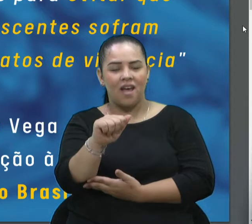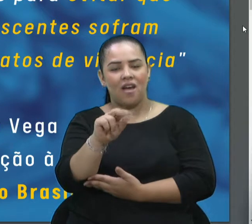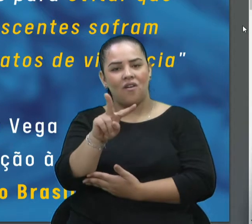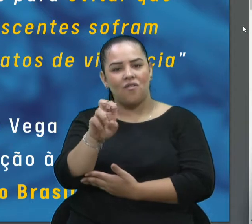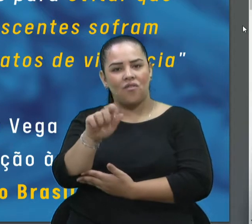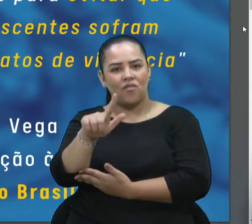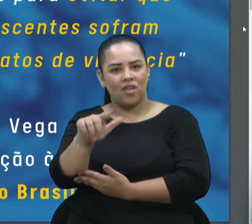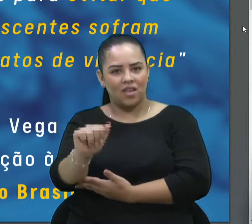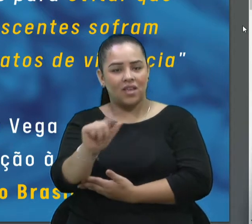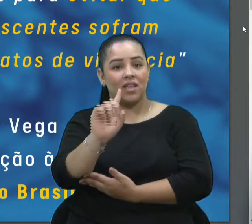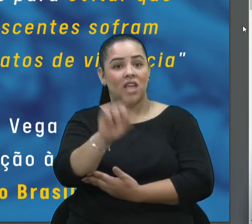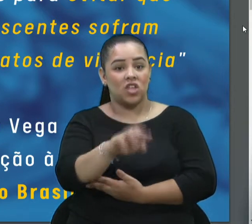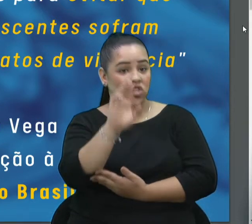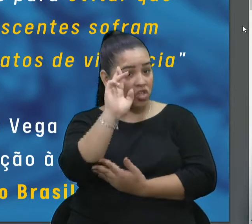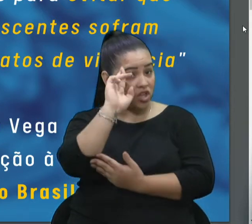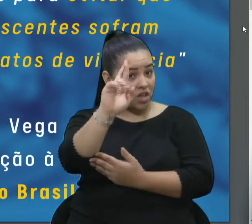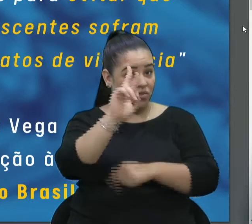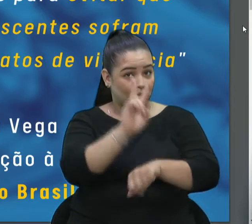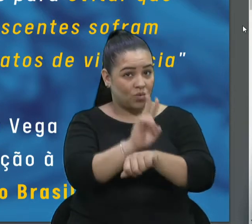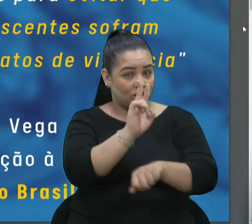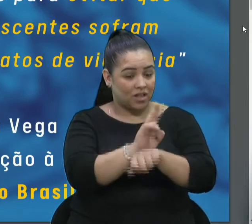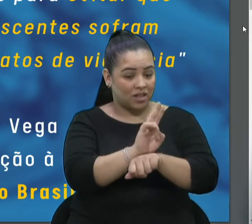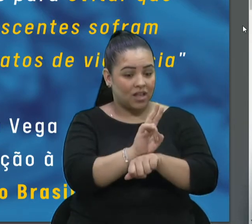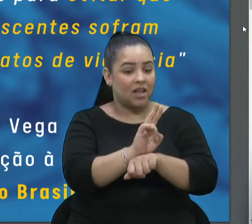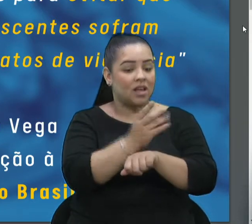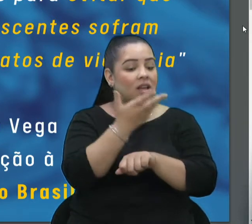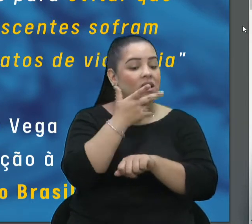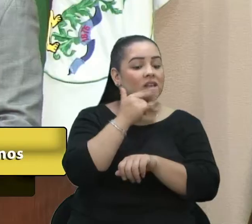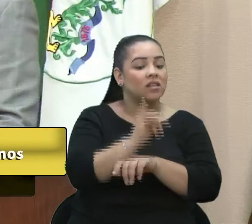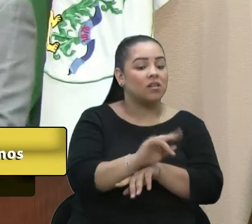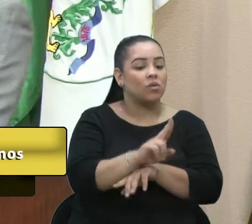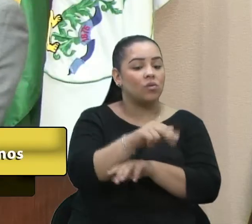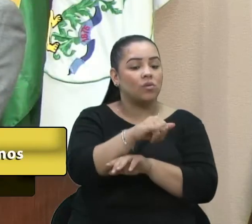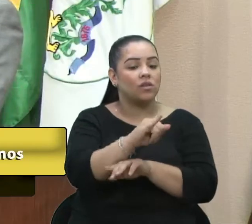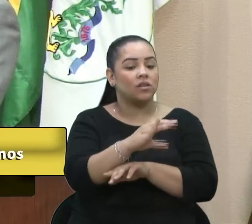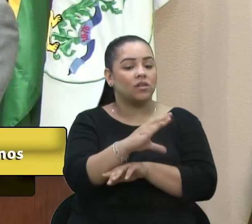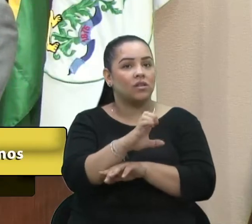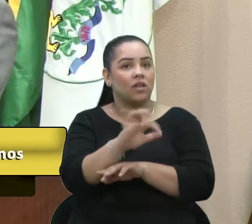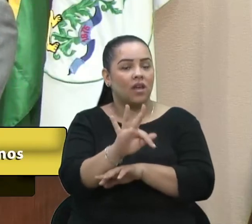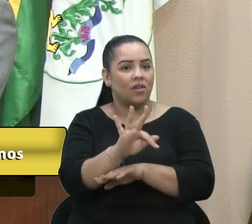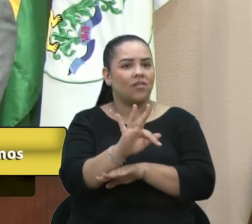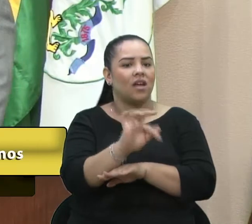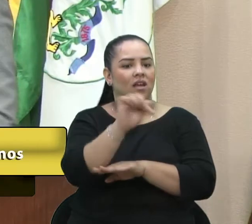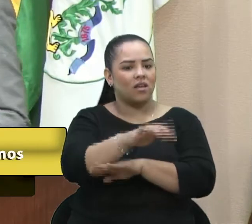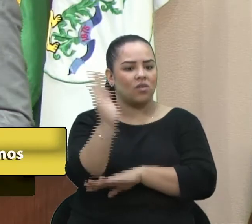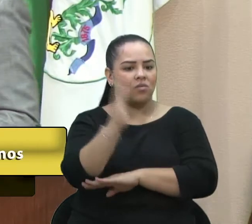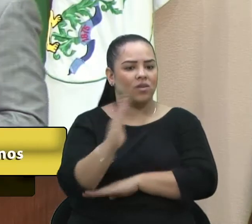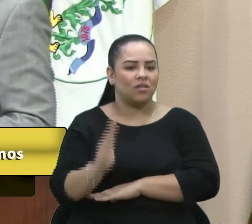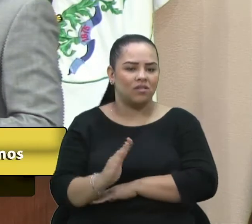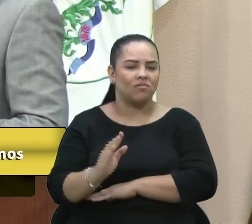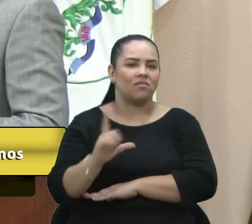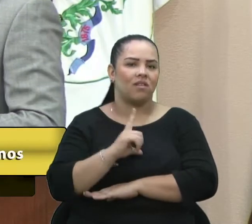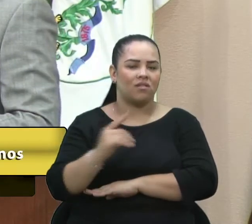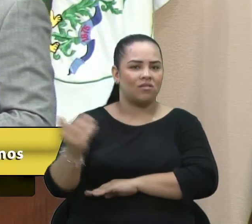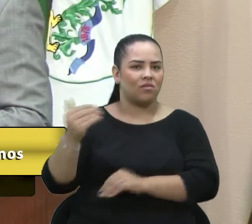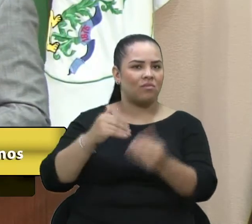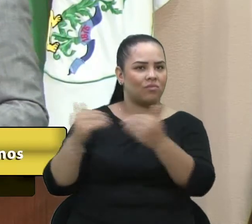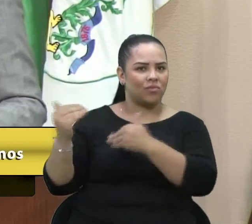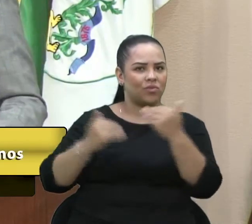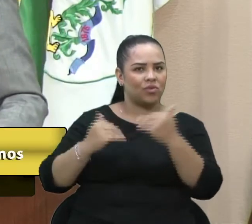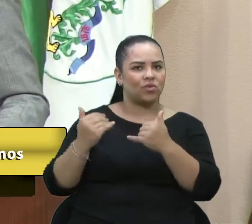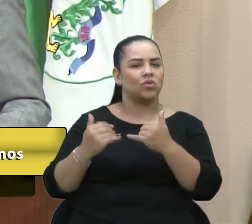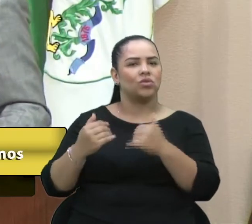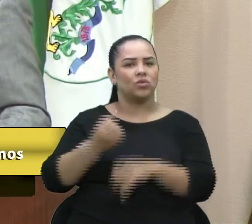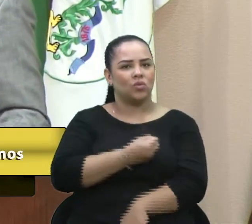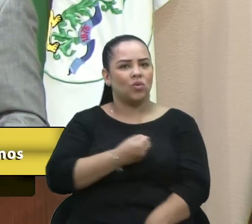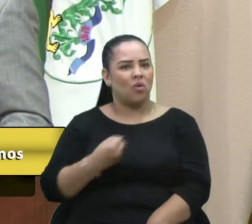do Unicef do Brasil, traz esses números. E é um assunto tão